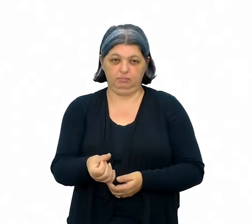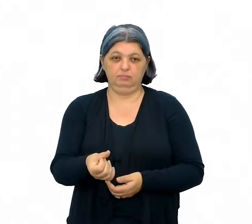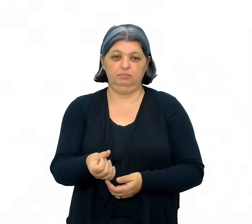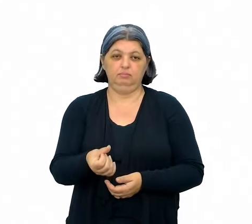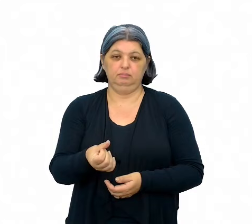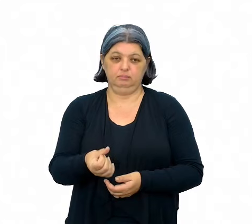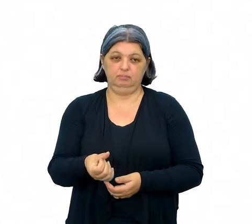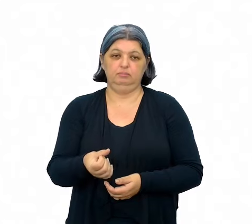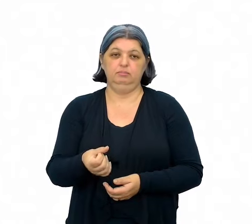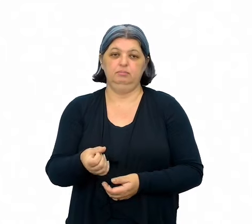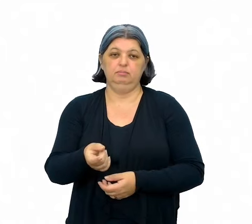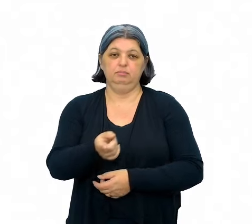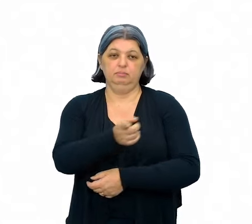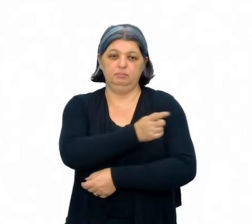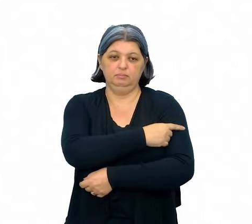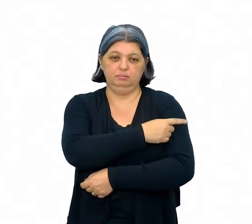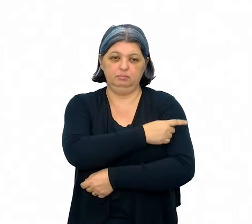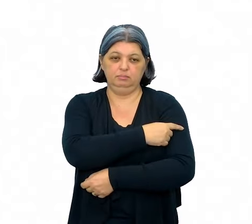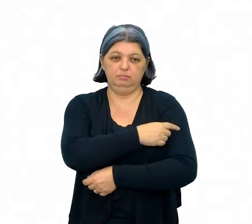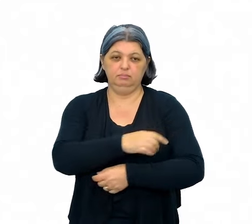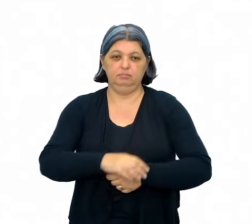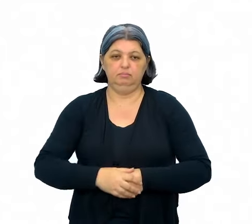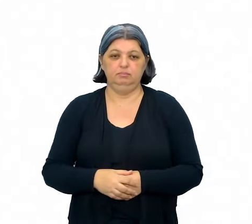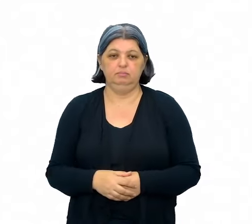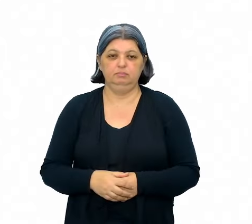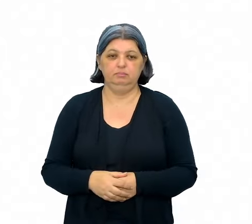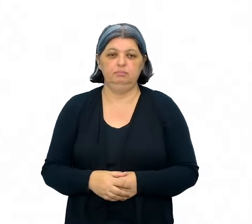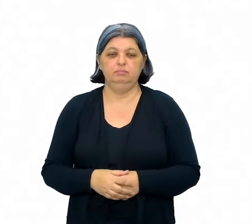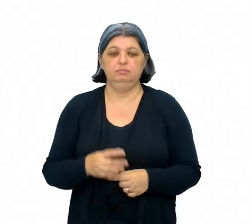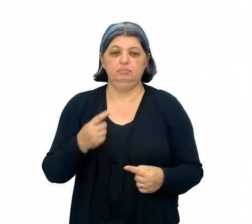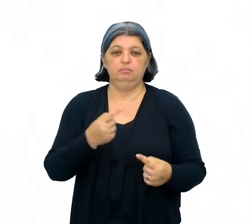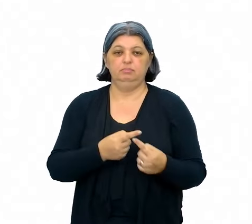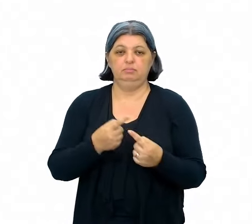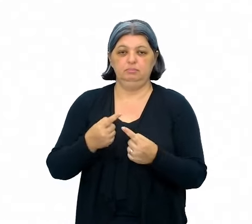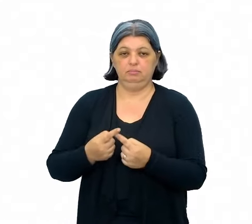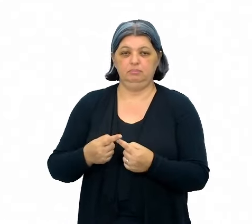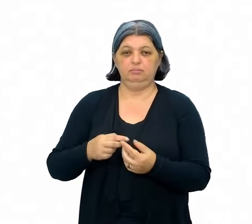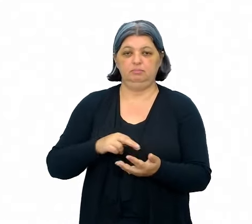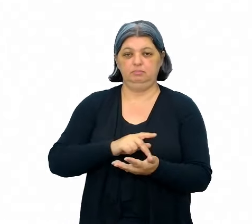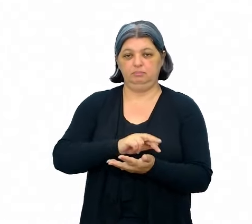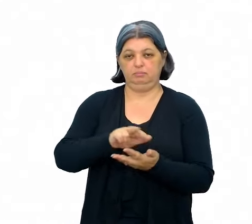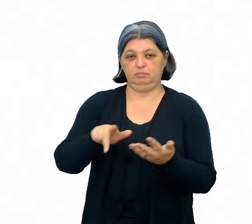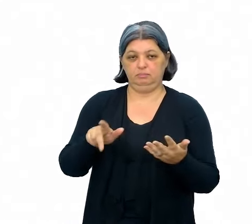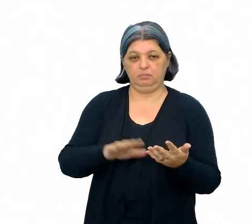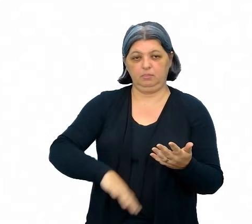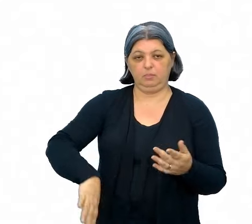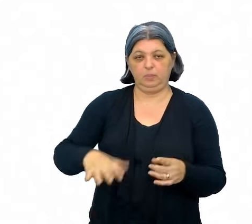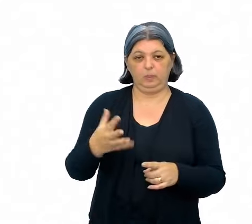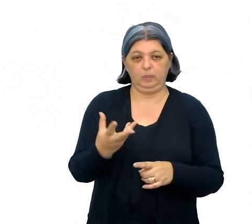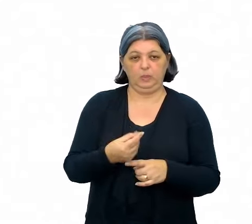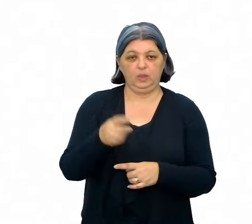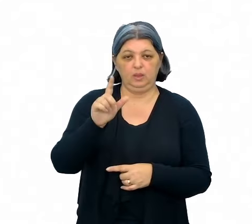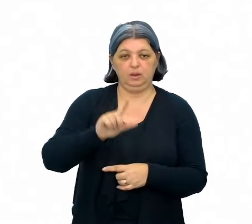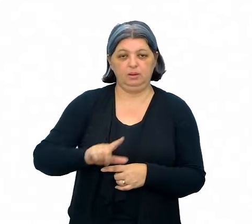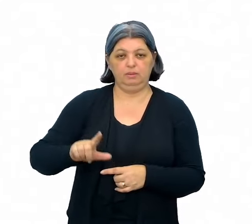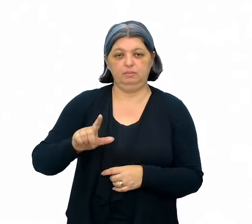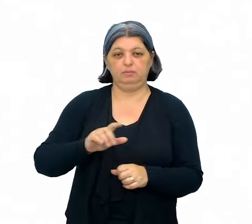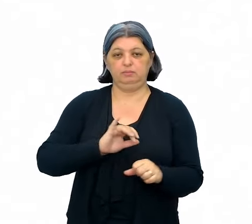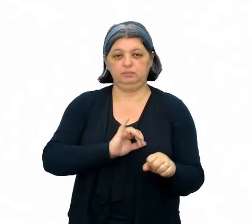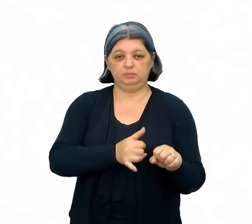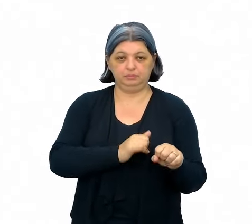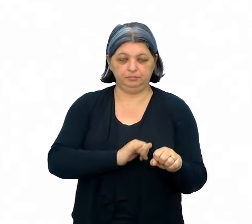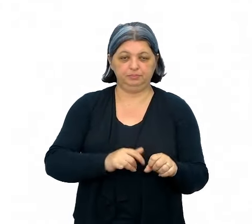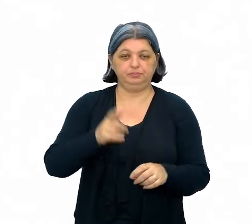Do primeiro ano, ler e compreender diferentes tipos textos do campo artístico, literário, contos,